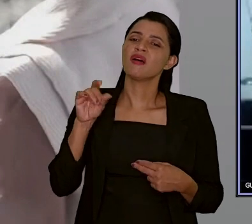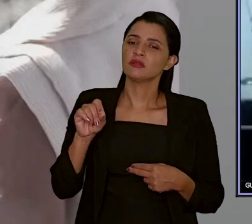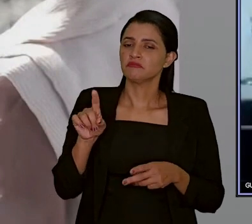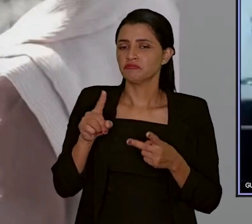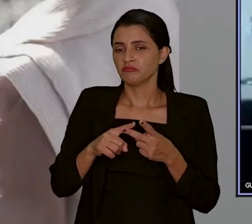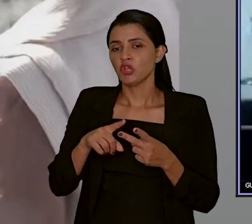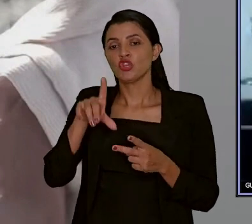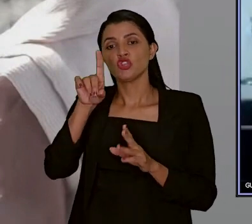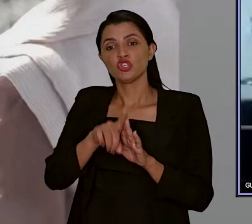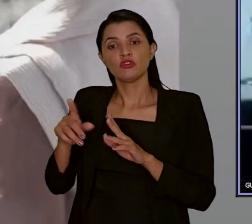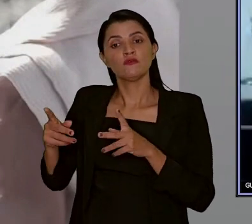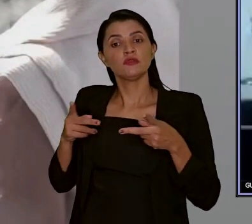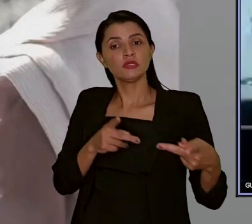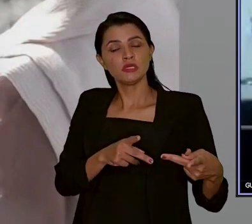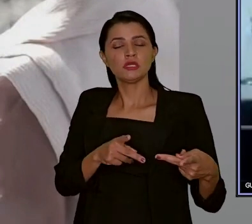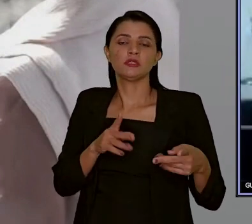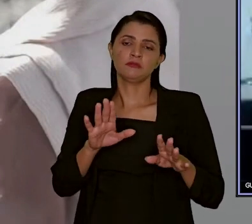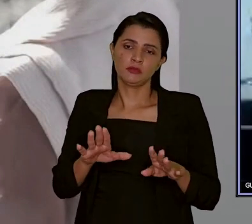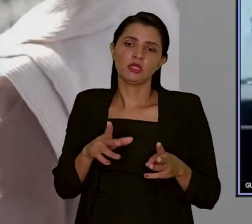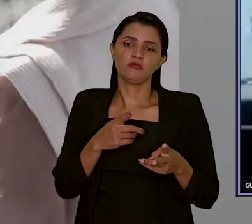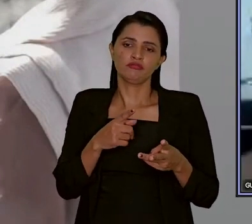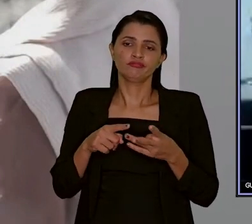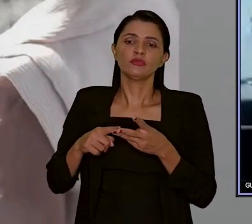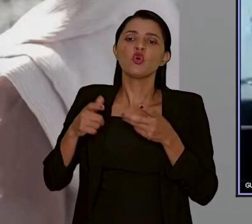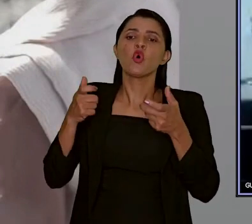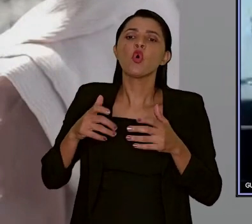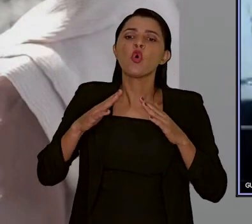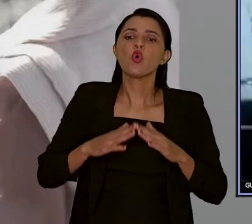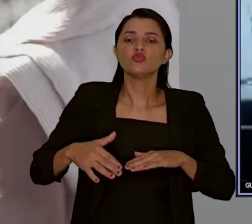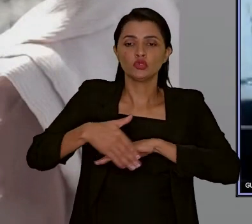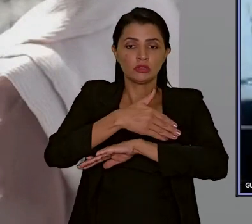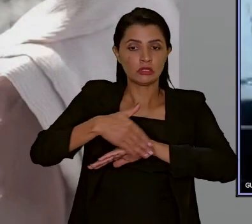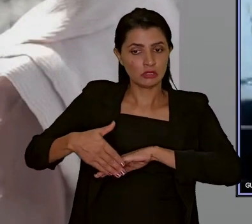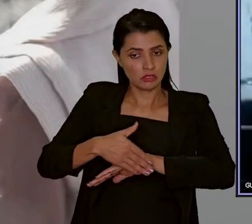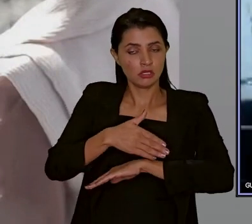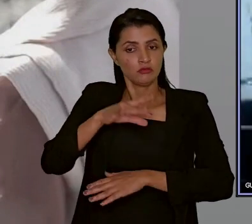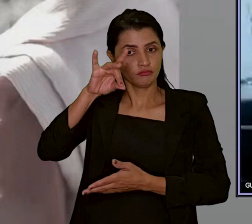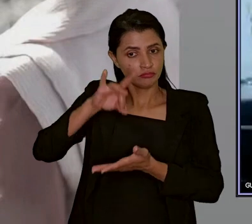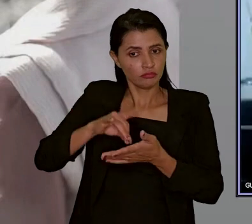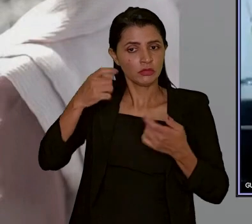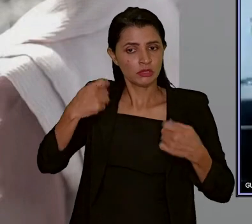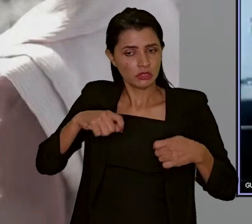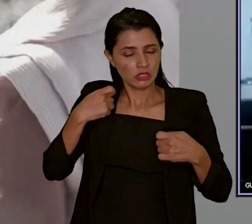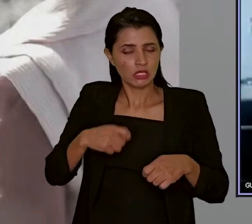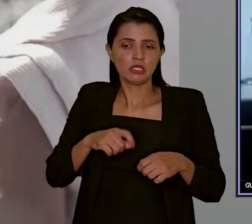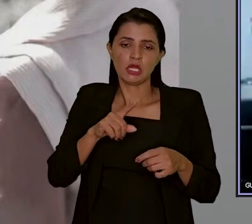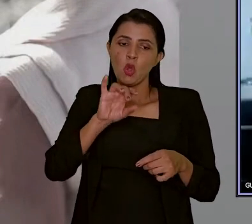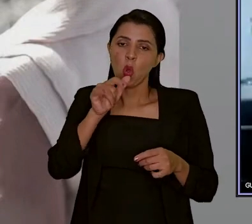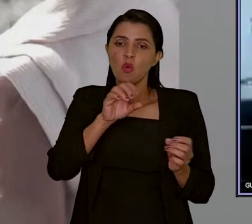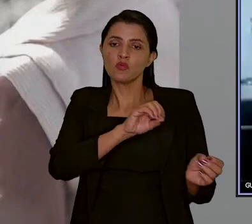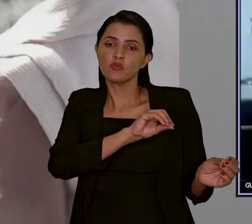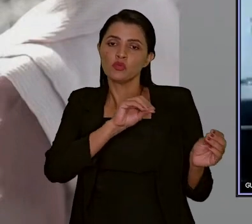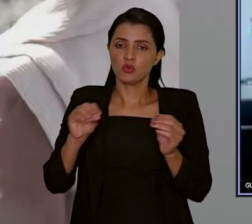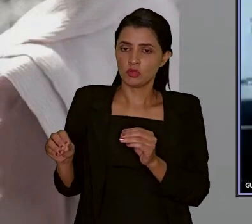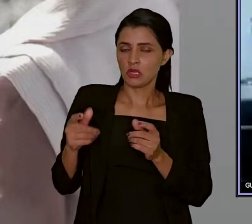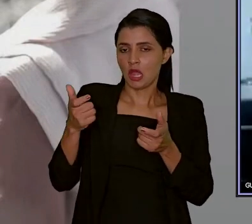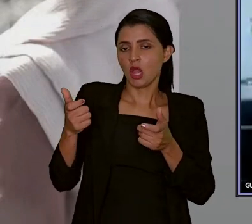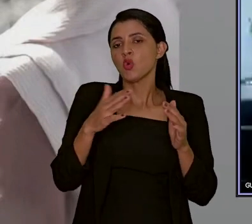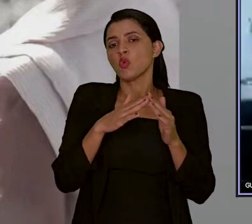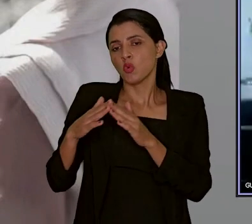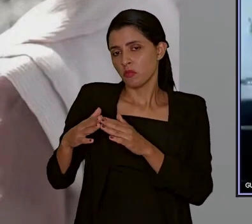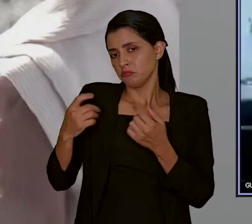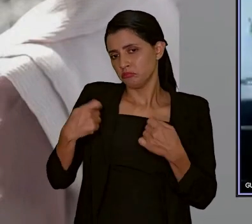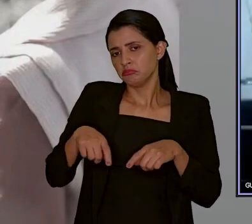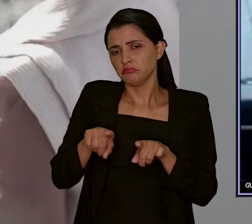enfim, algumas fixação da residência, né, quando houver necessidade até de uma transferência de residência, enfim.